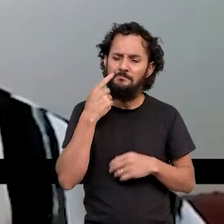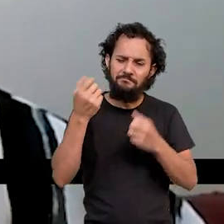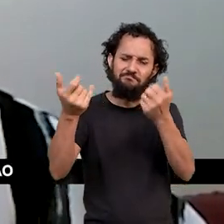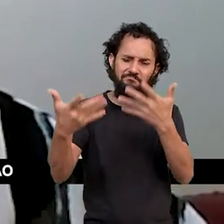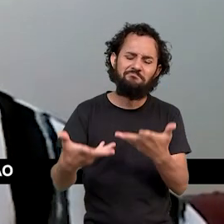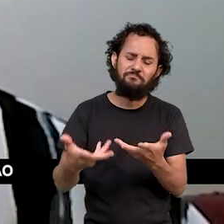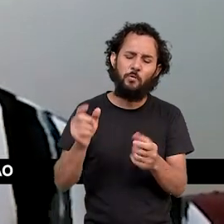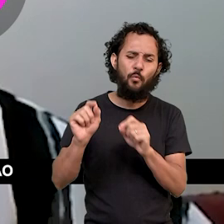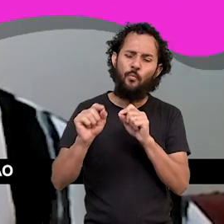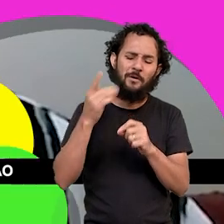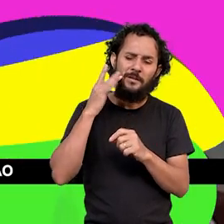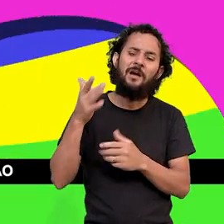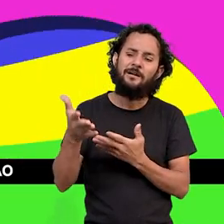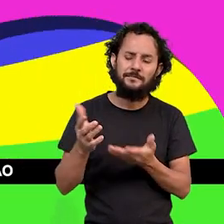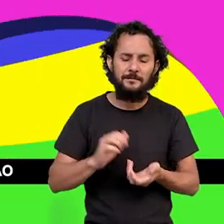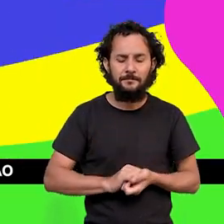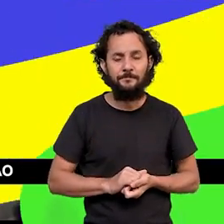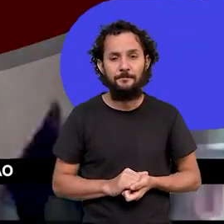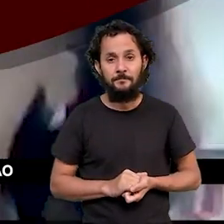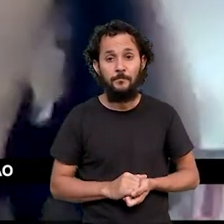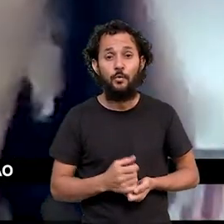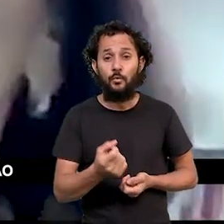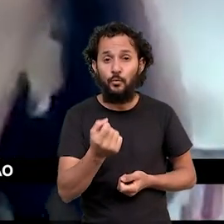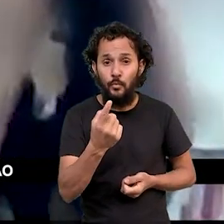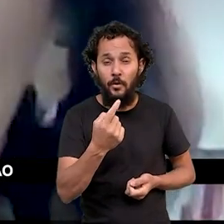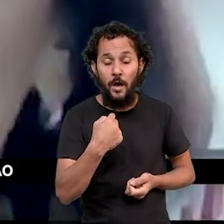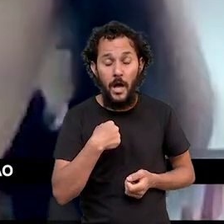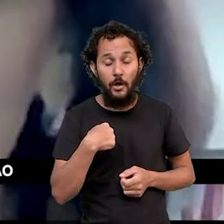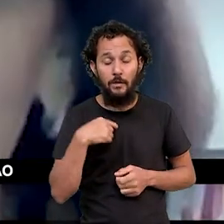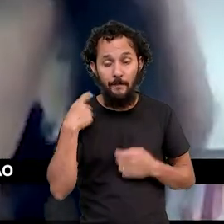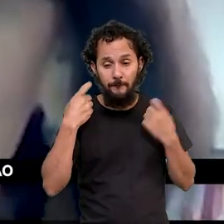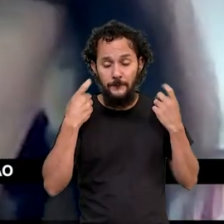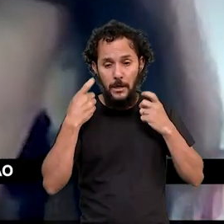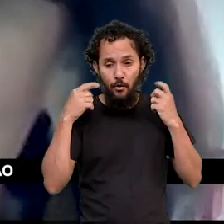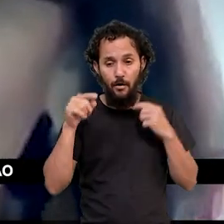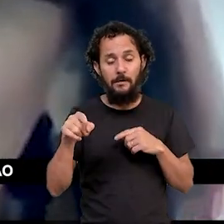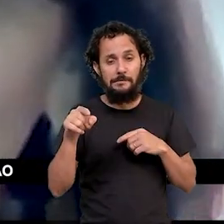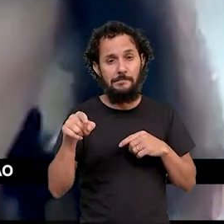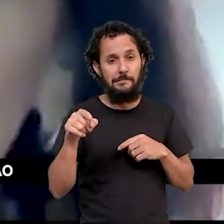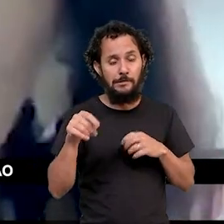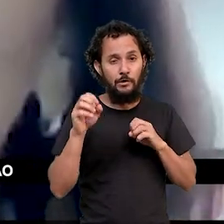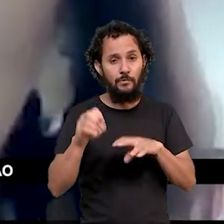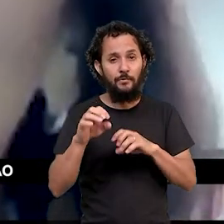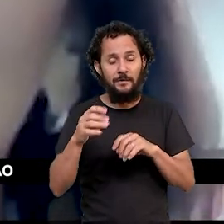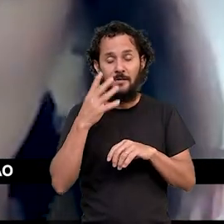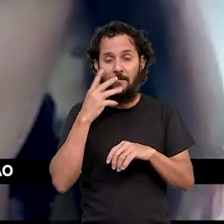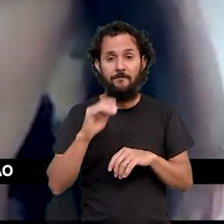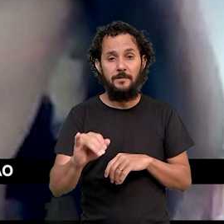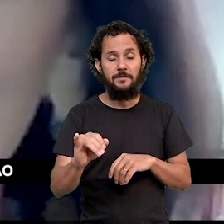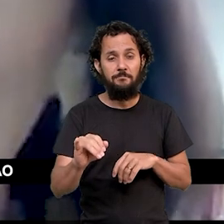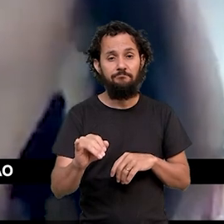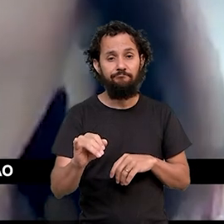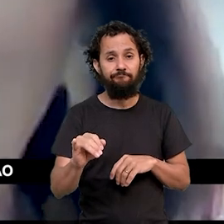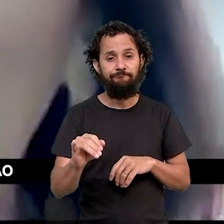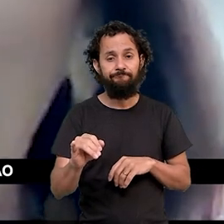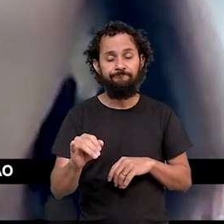a senhora um pouco mais sobre isso. Eu tenho uma grande preocupação com a educação da